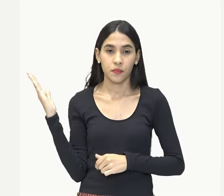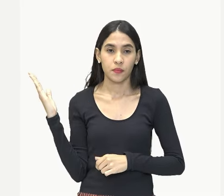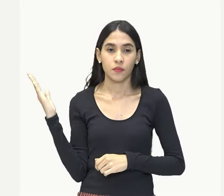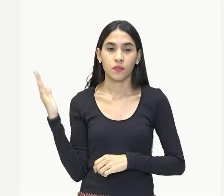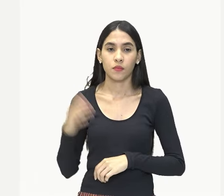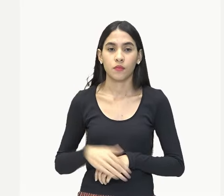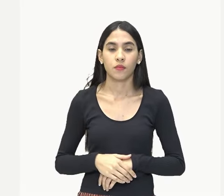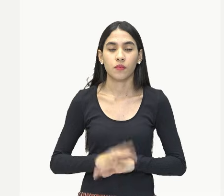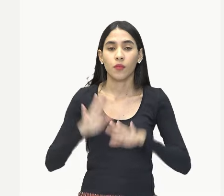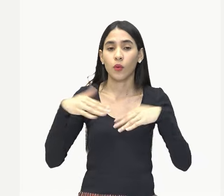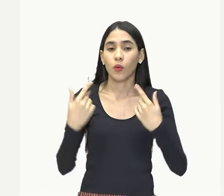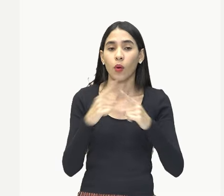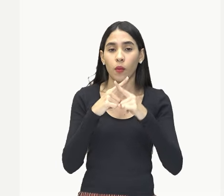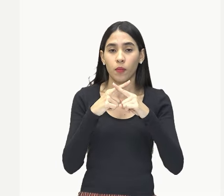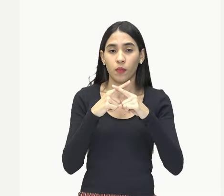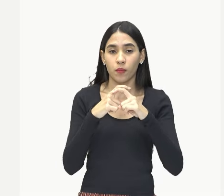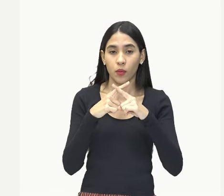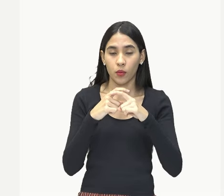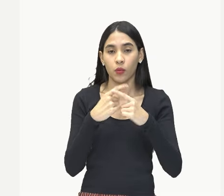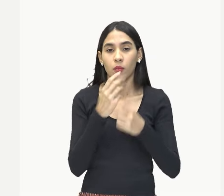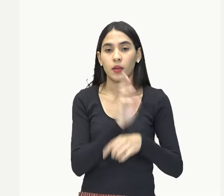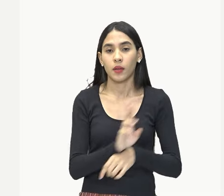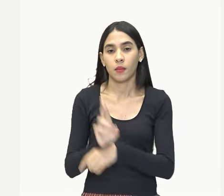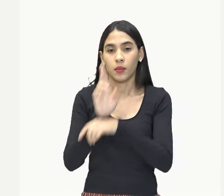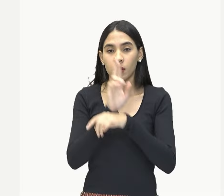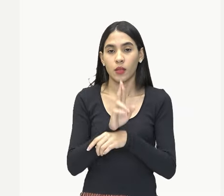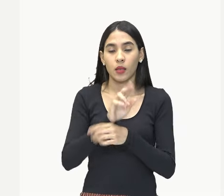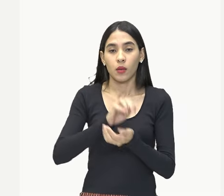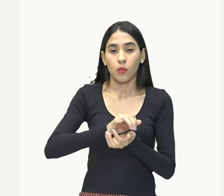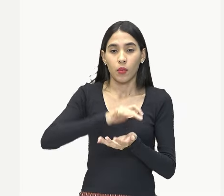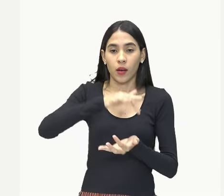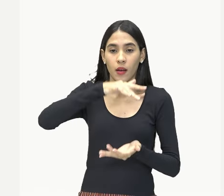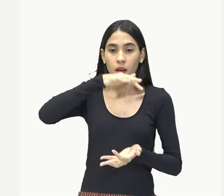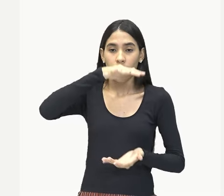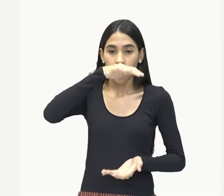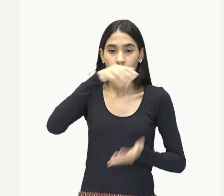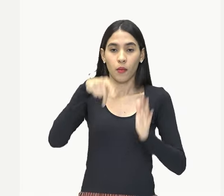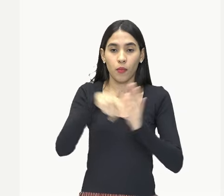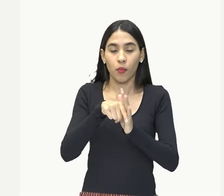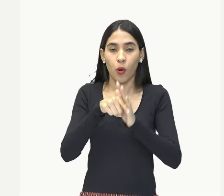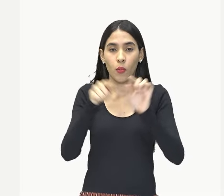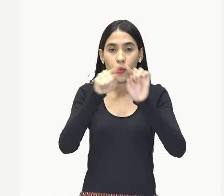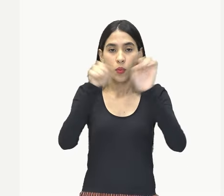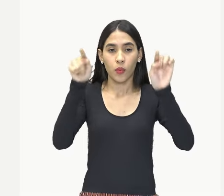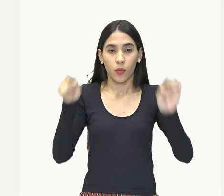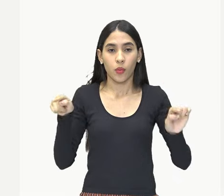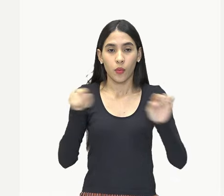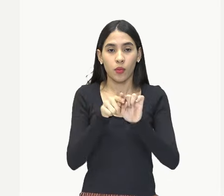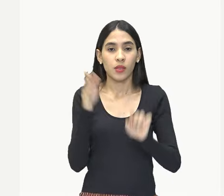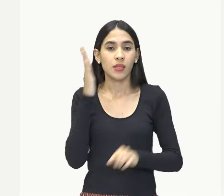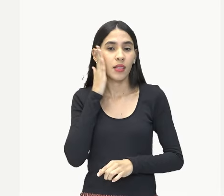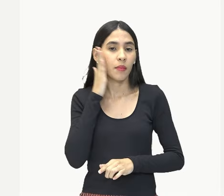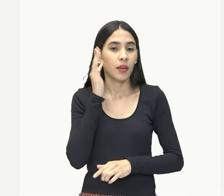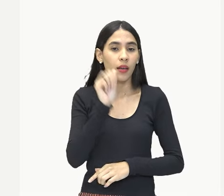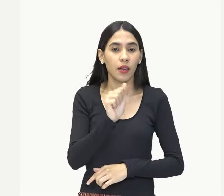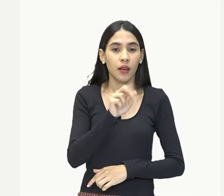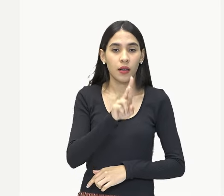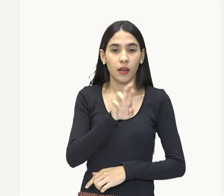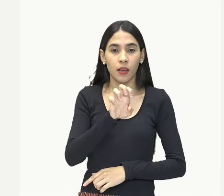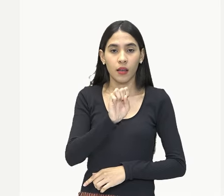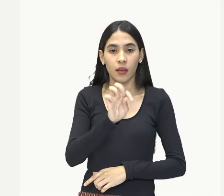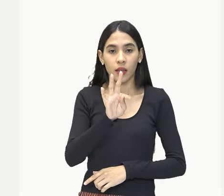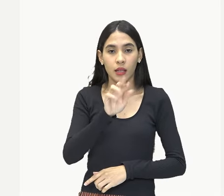seguinte: qual o monômio que representa o volume do cubo abaixo, sabendo que a aresta tem